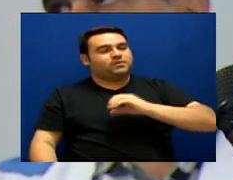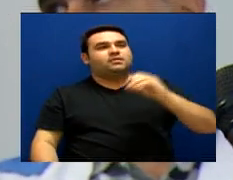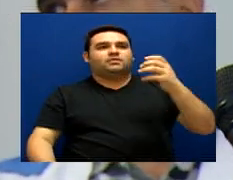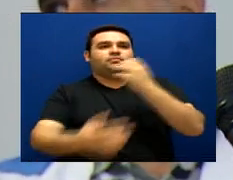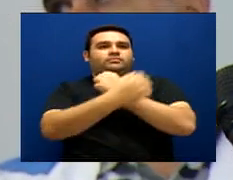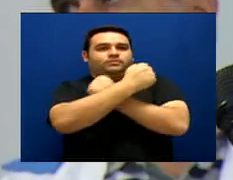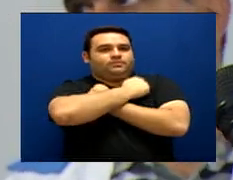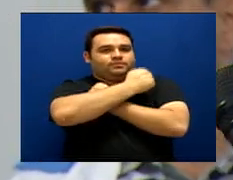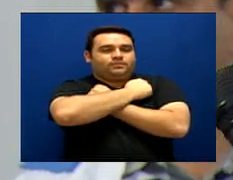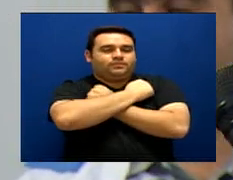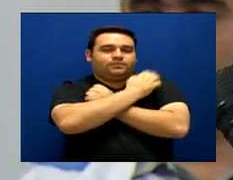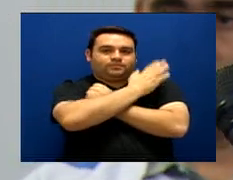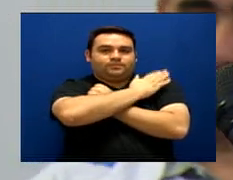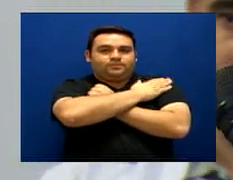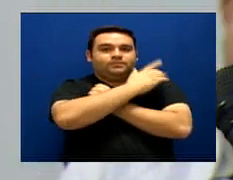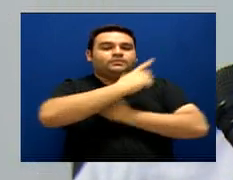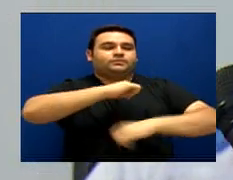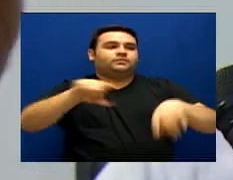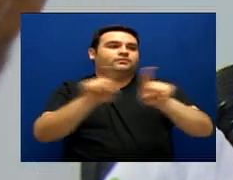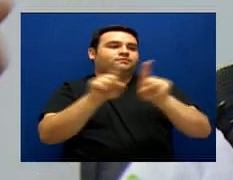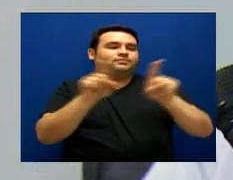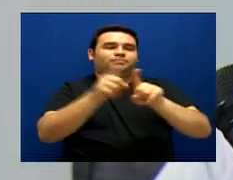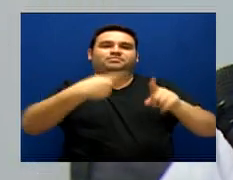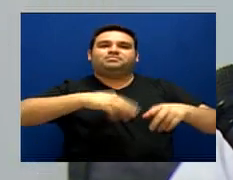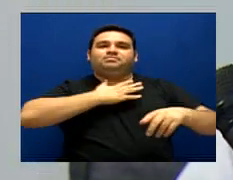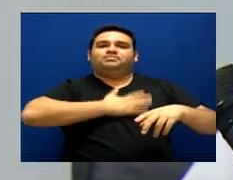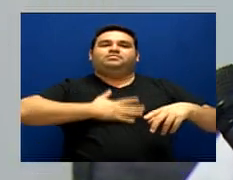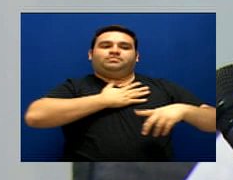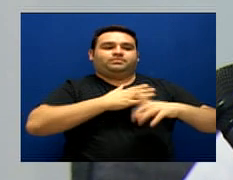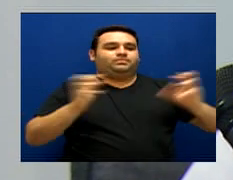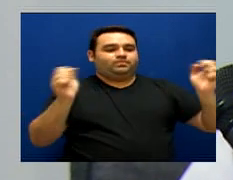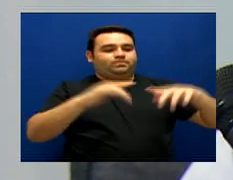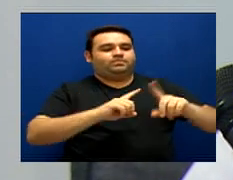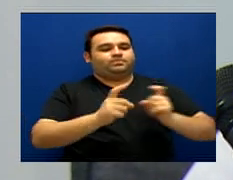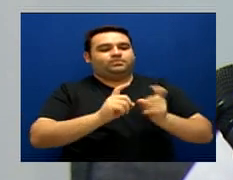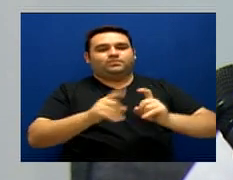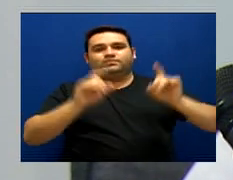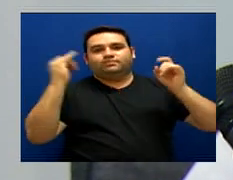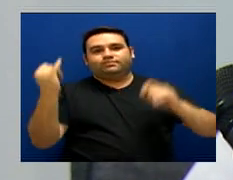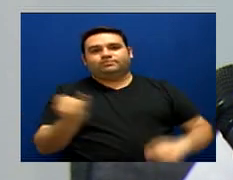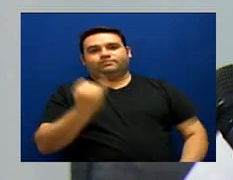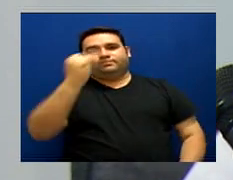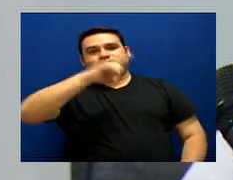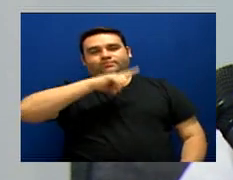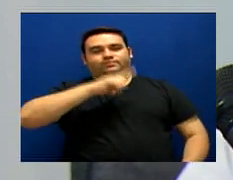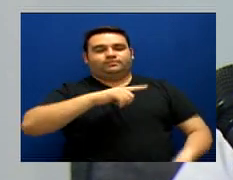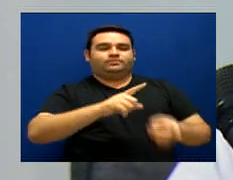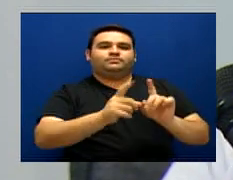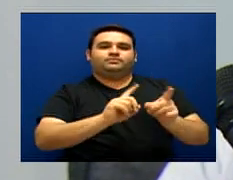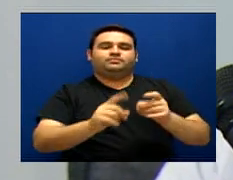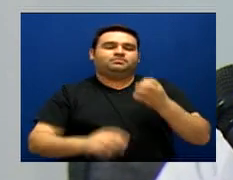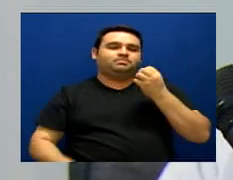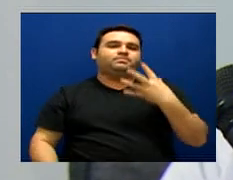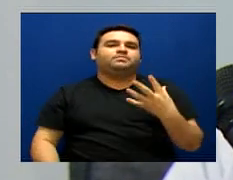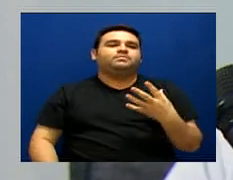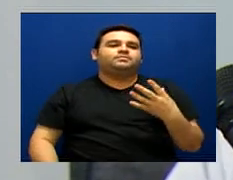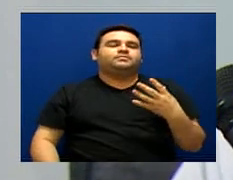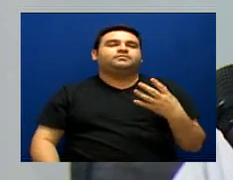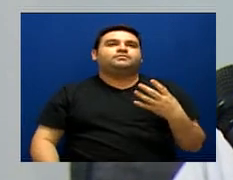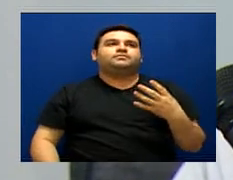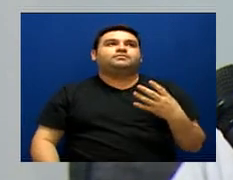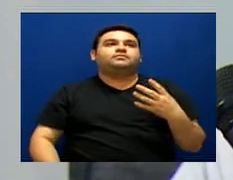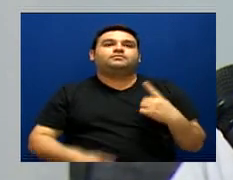deixo um abraço e a comemoração por essa reunião extremamente importante, essa audiência pública,